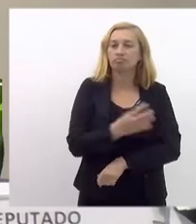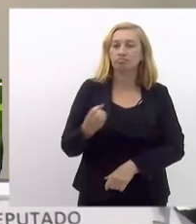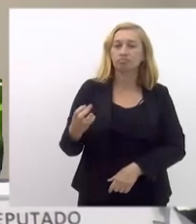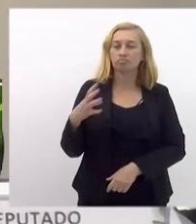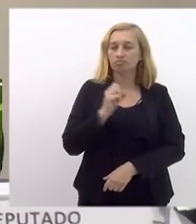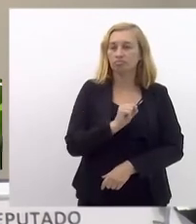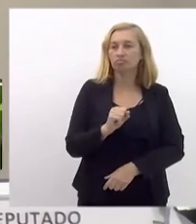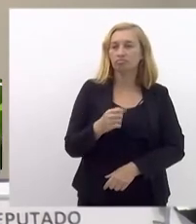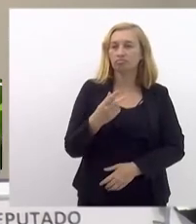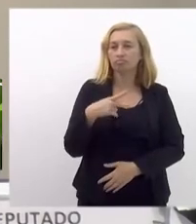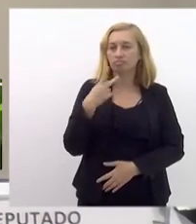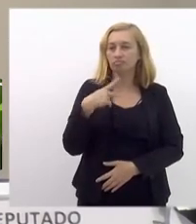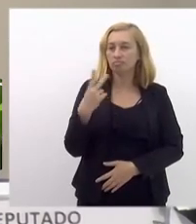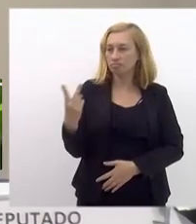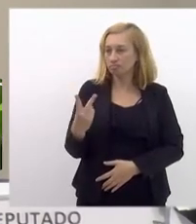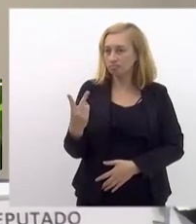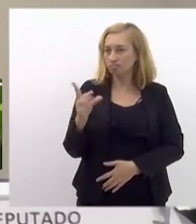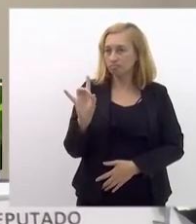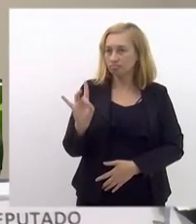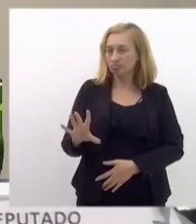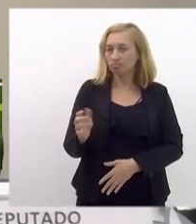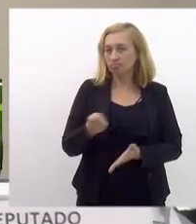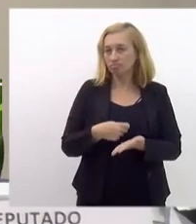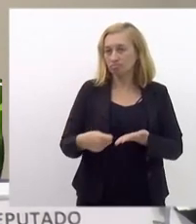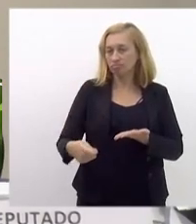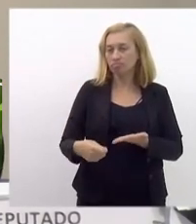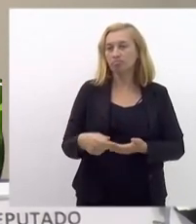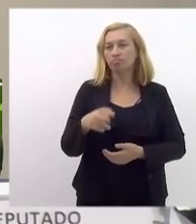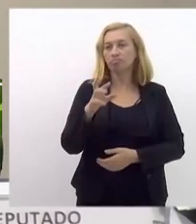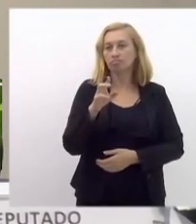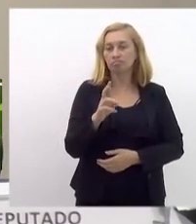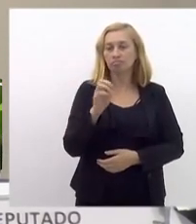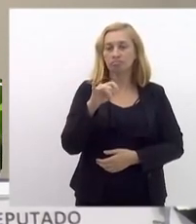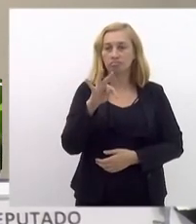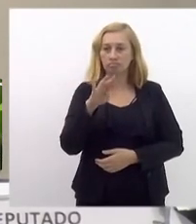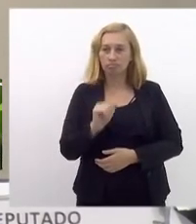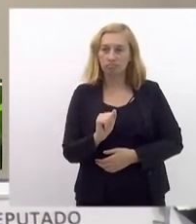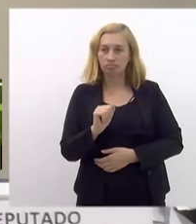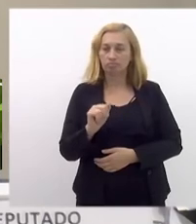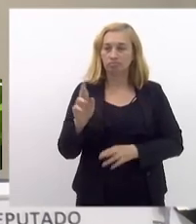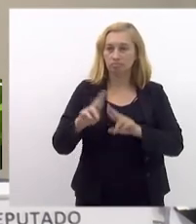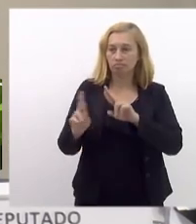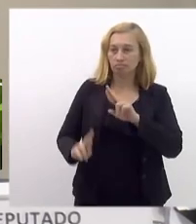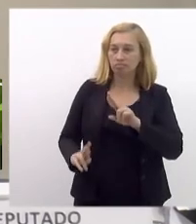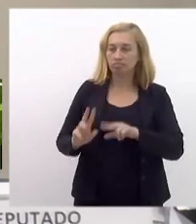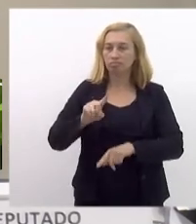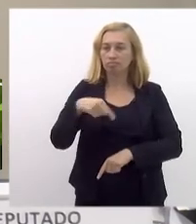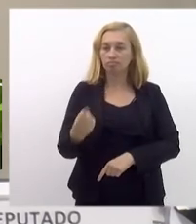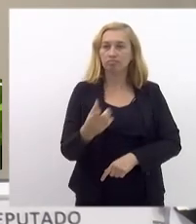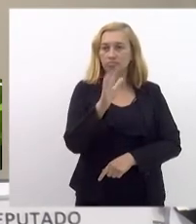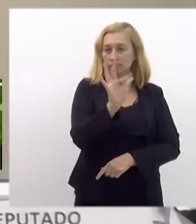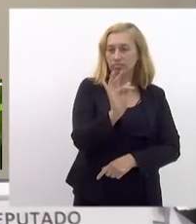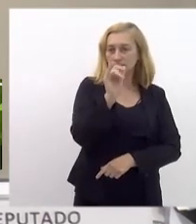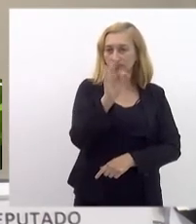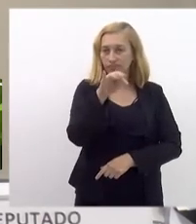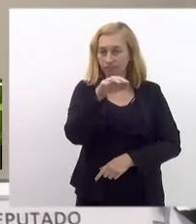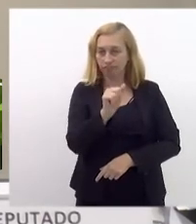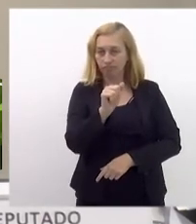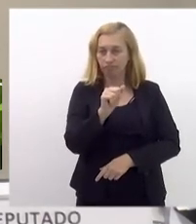eu passo a palavra para as duas últimas inscritas, a Renata Angeli, da UERJ, e em seguida a Fátima Sobral, do Clube